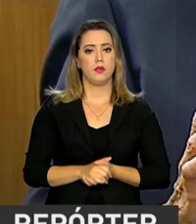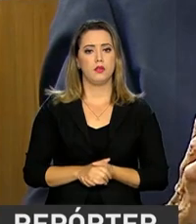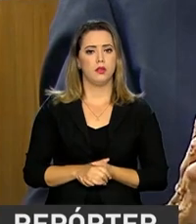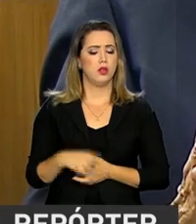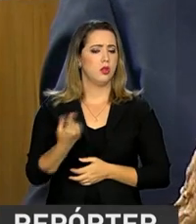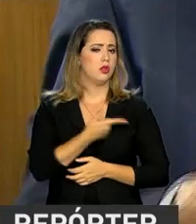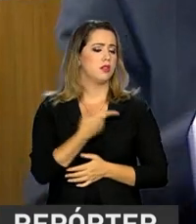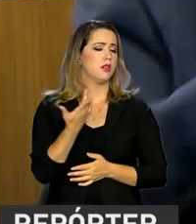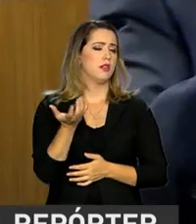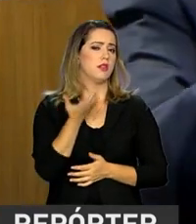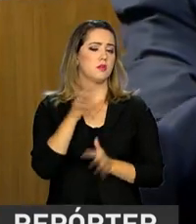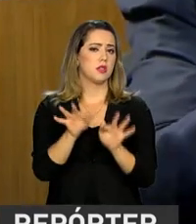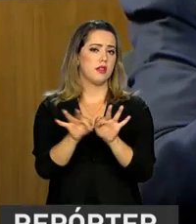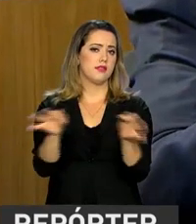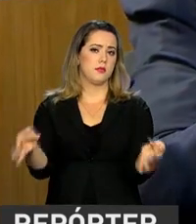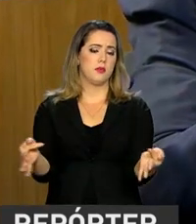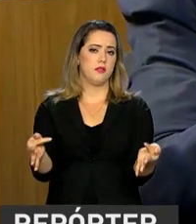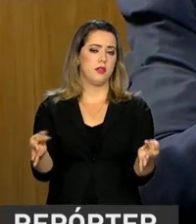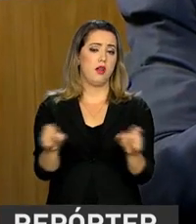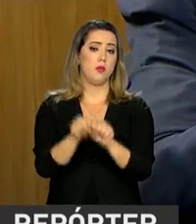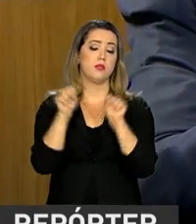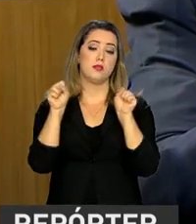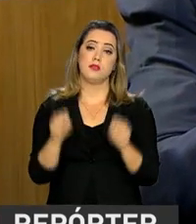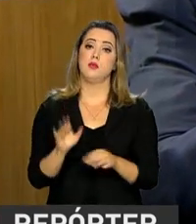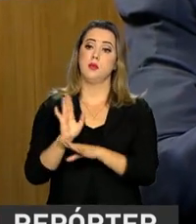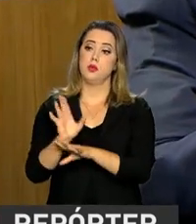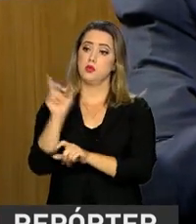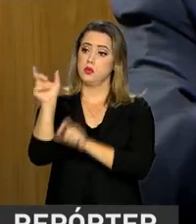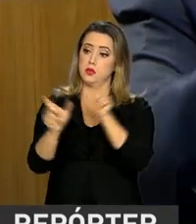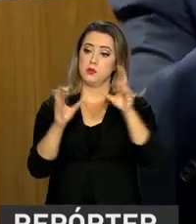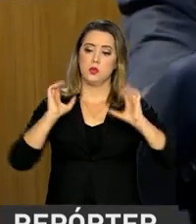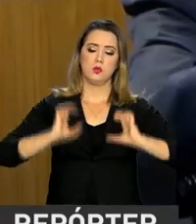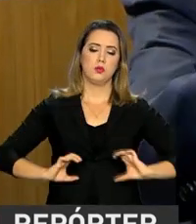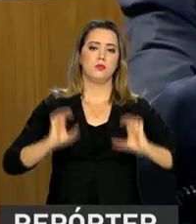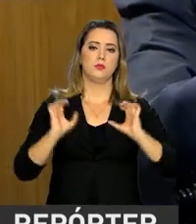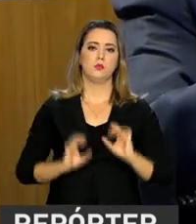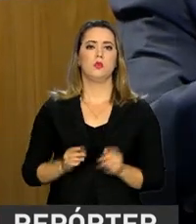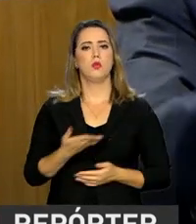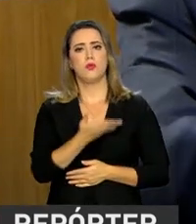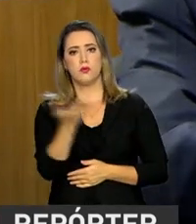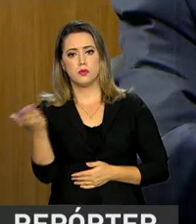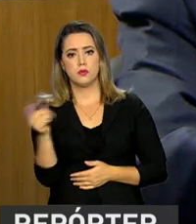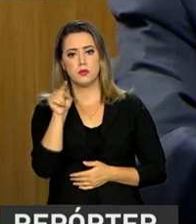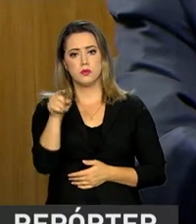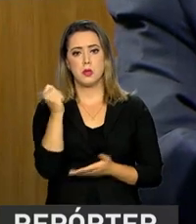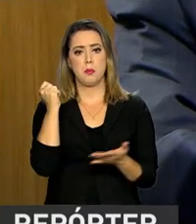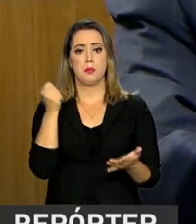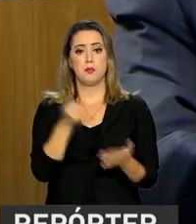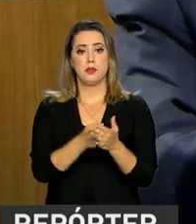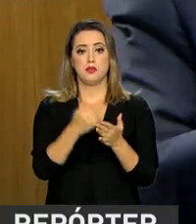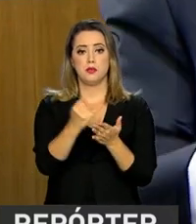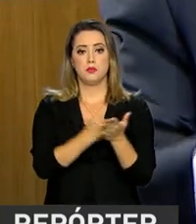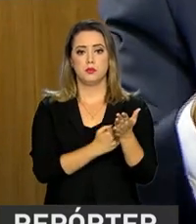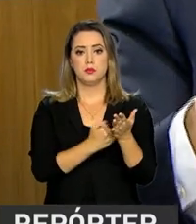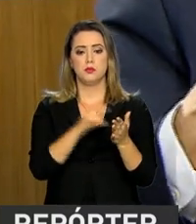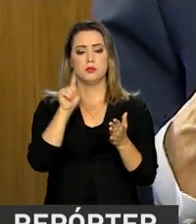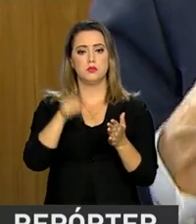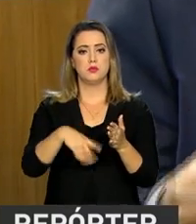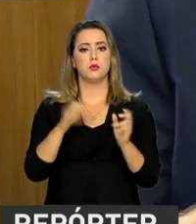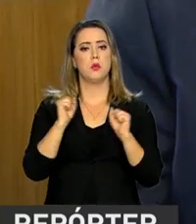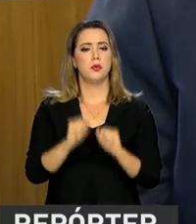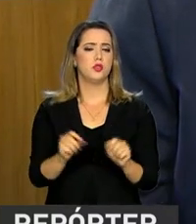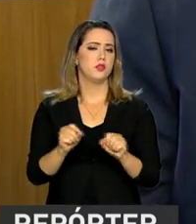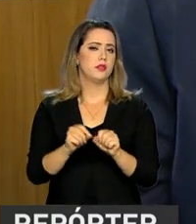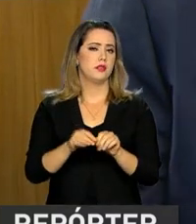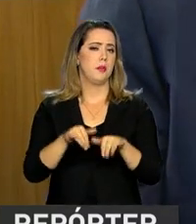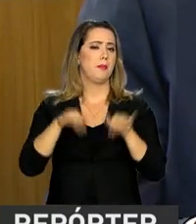última análise pelo vissel cidadão ou cidadã isto é você quando for pagar seu imposto é possam